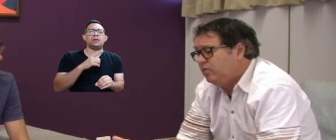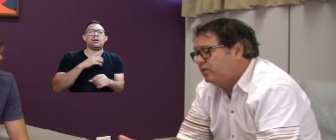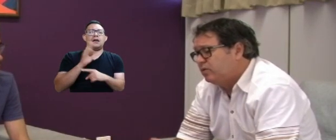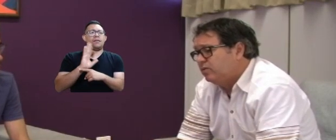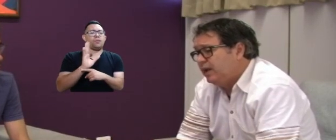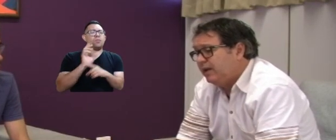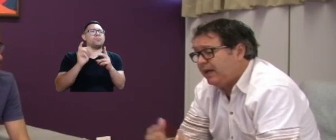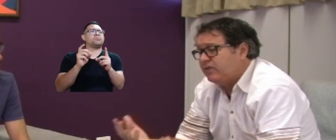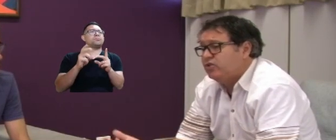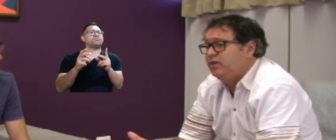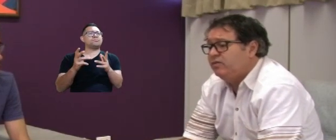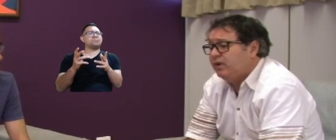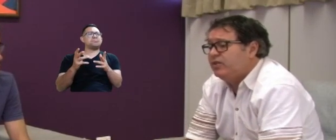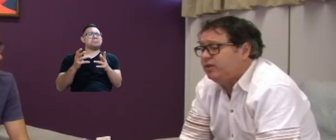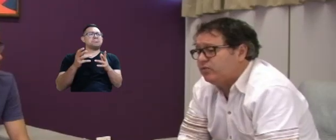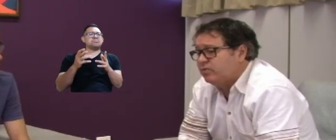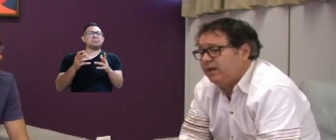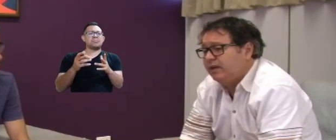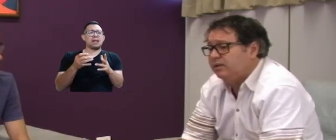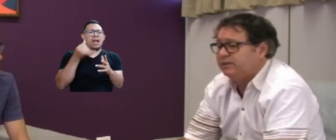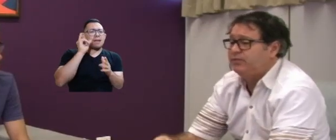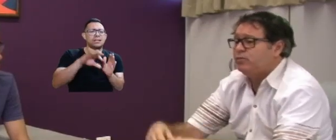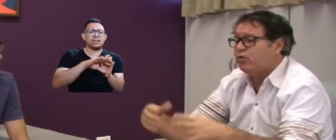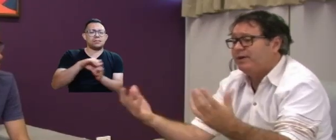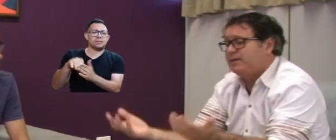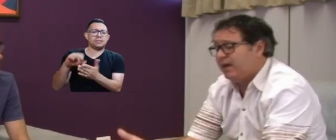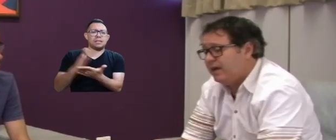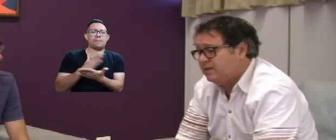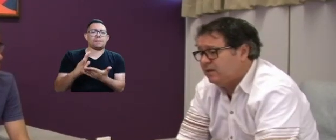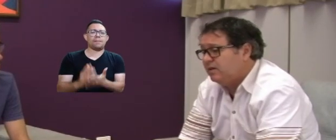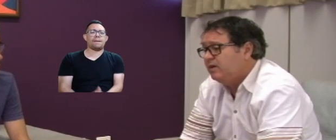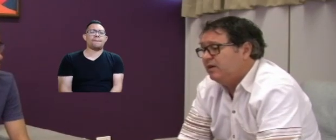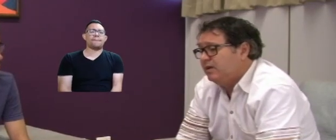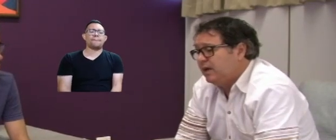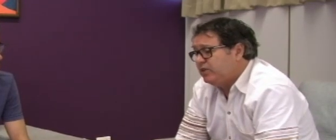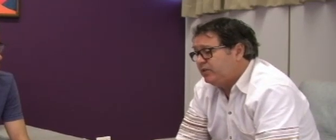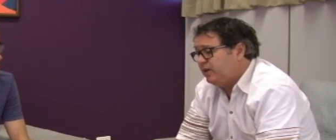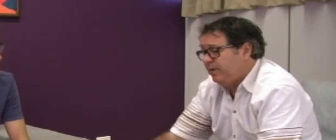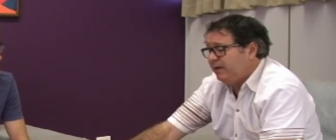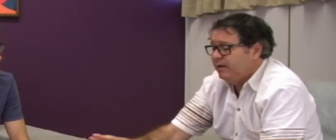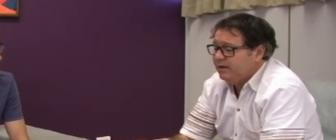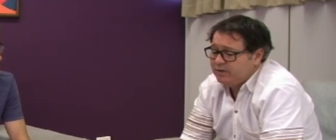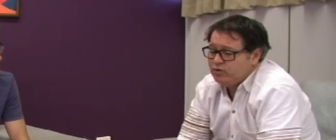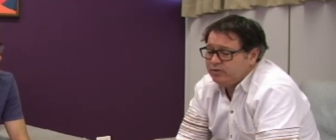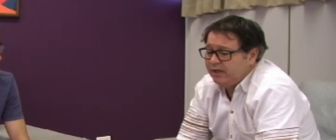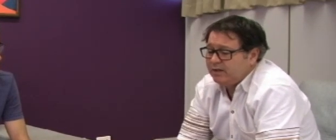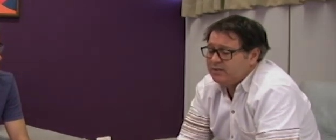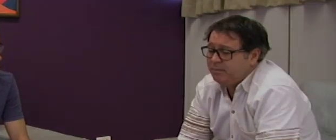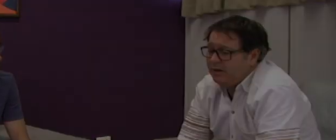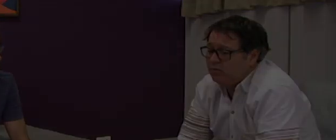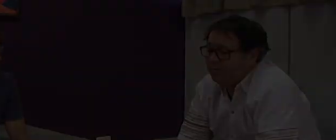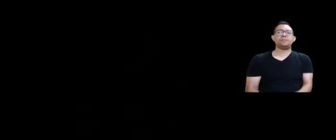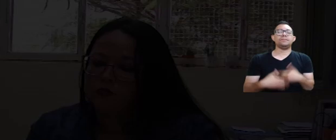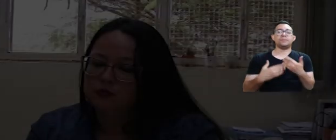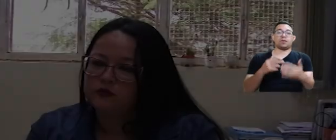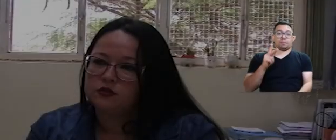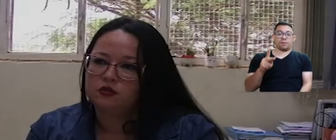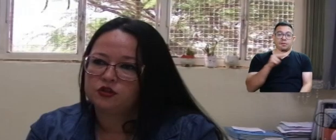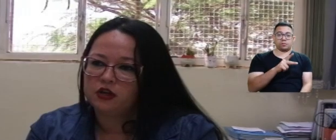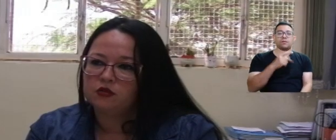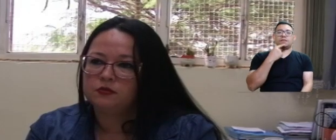educativo, lúdico, né, criativo, artístico, né, esses filmes comerciais, então a gente também deixou de lado, separou.